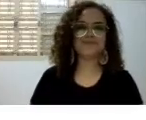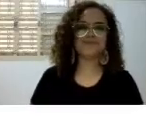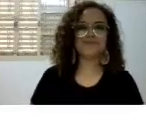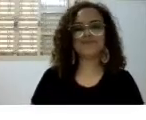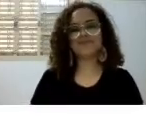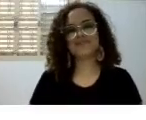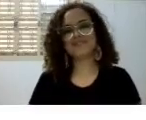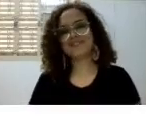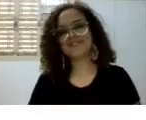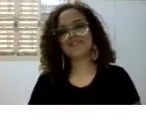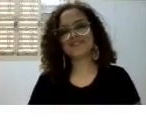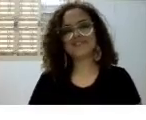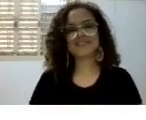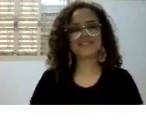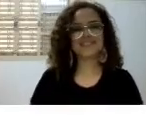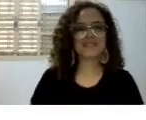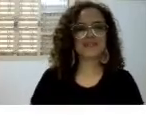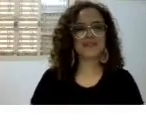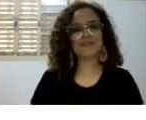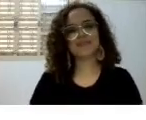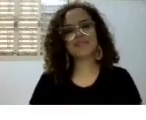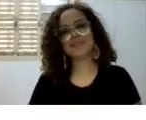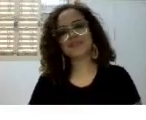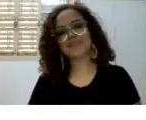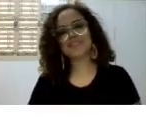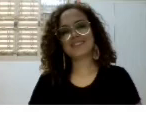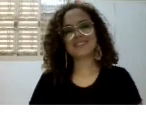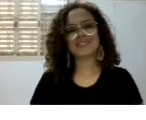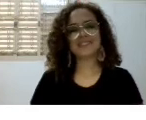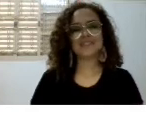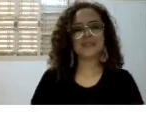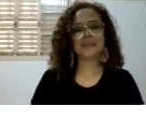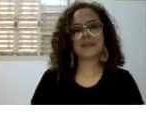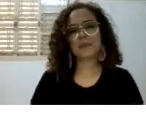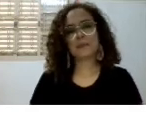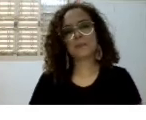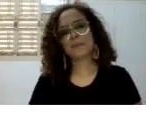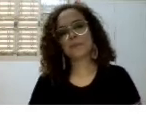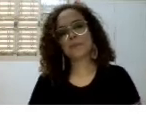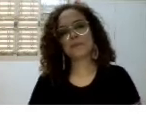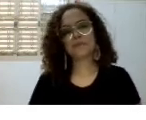na areia, sereia, me mudei para o sertão,